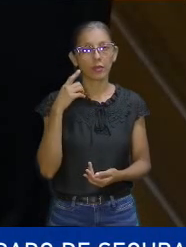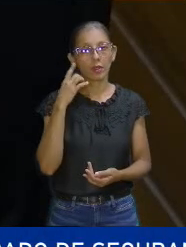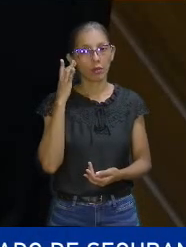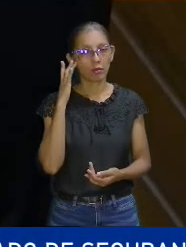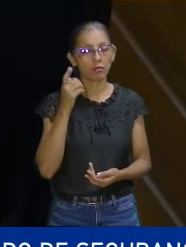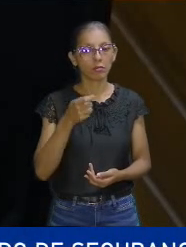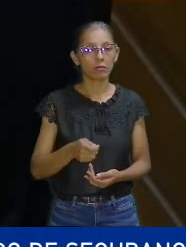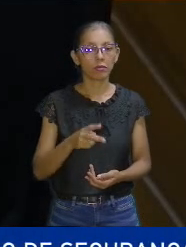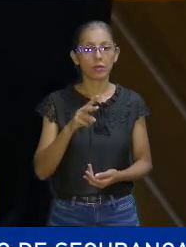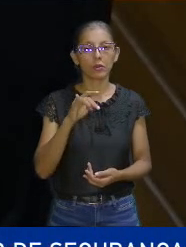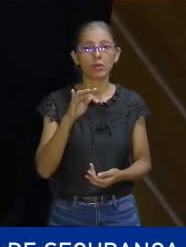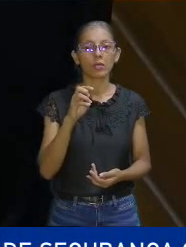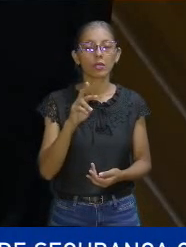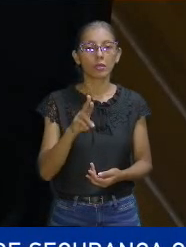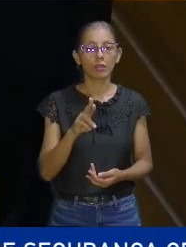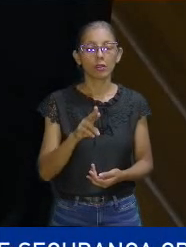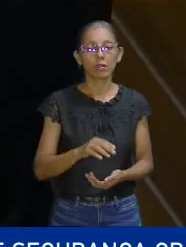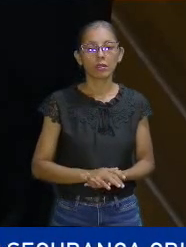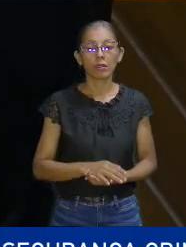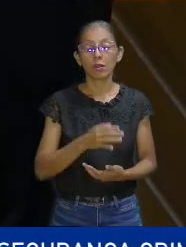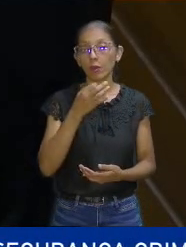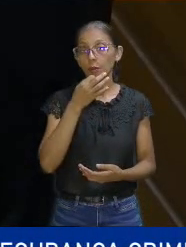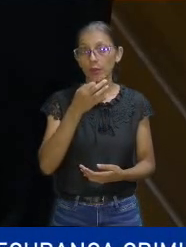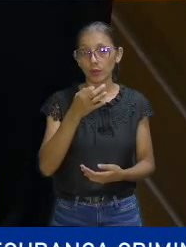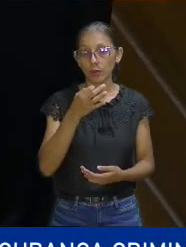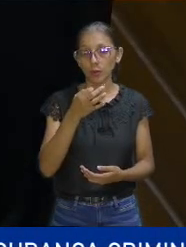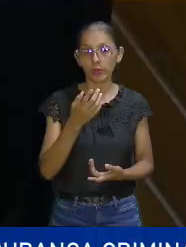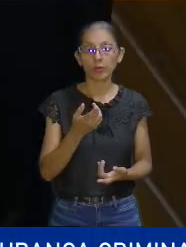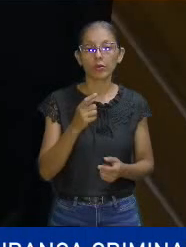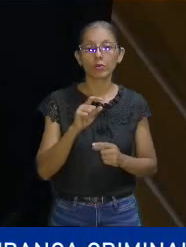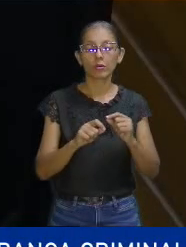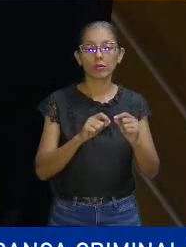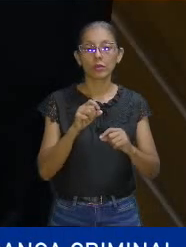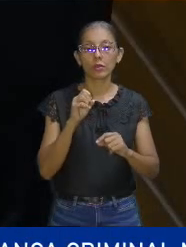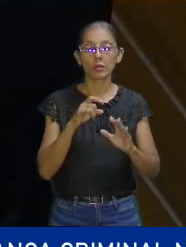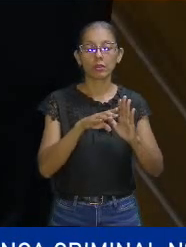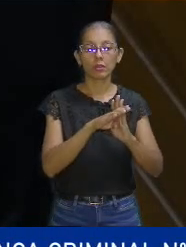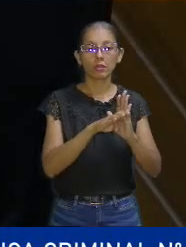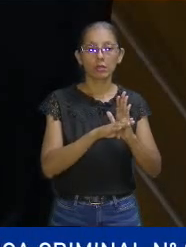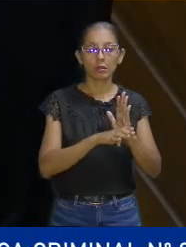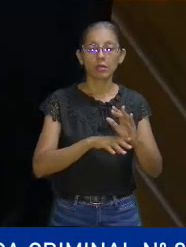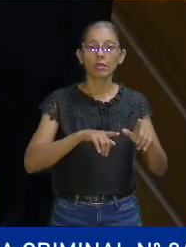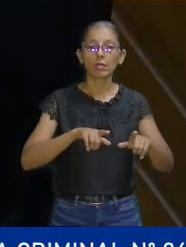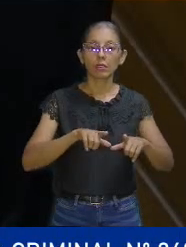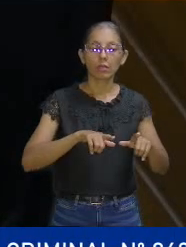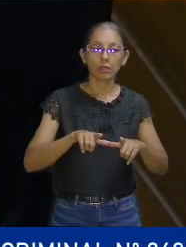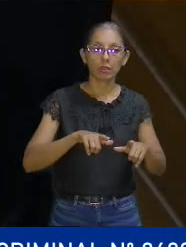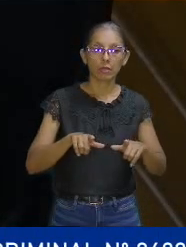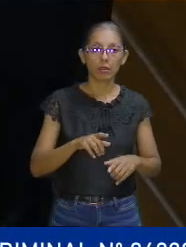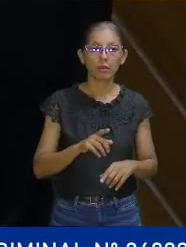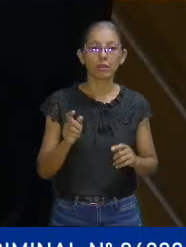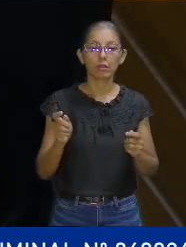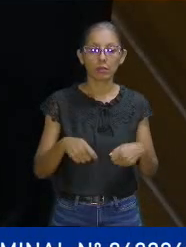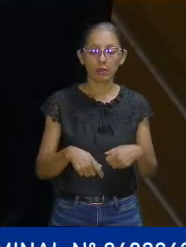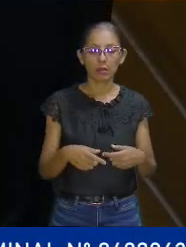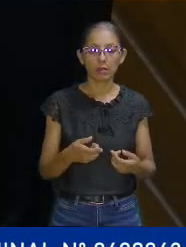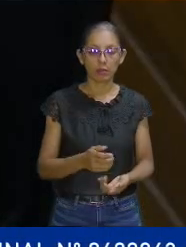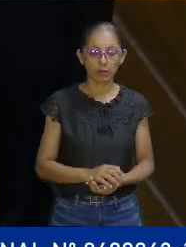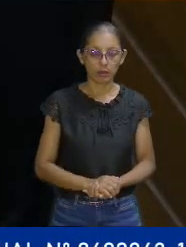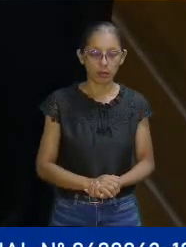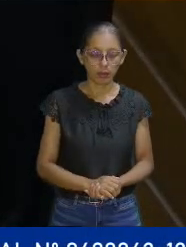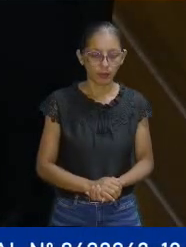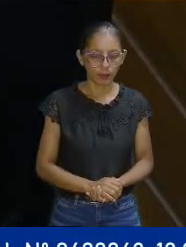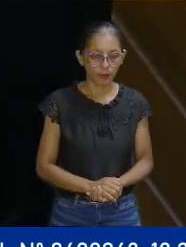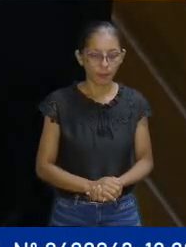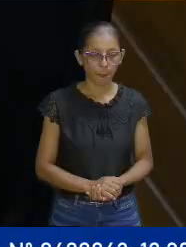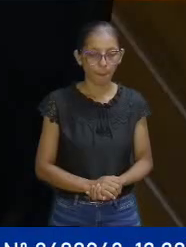ao opinar reconhecendo que apenas o pedido relativo às escalas de plantão e sobreaviso merece acolhimento, visto que